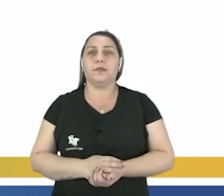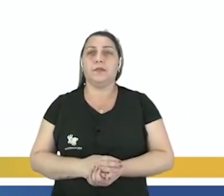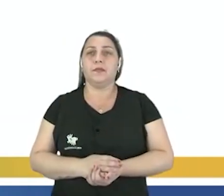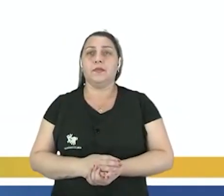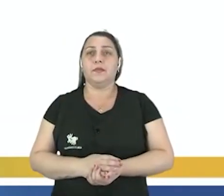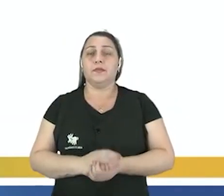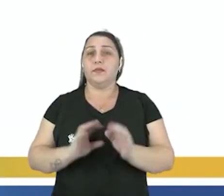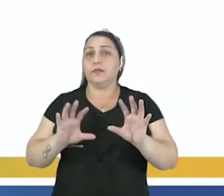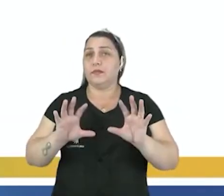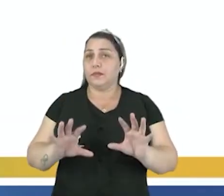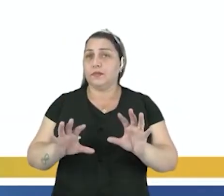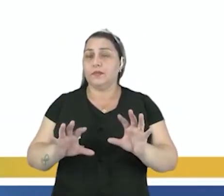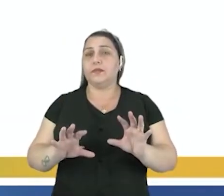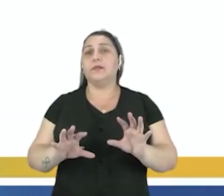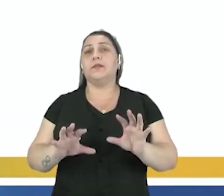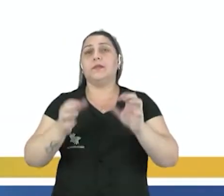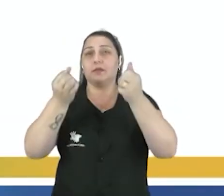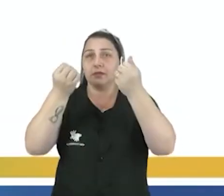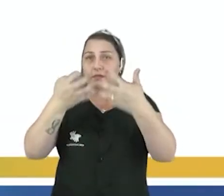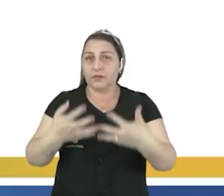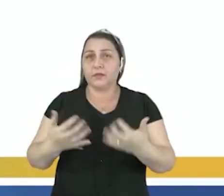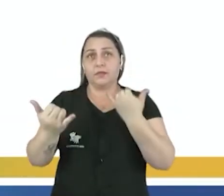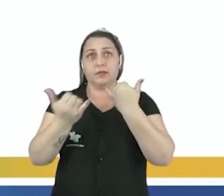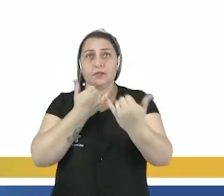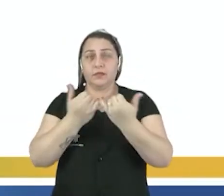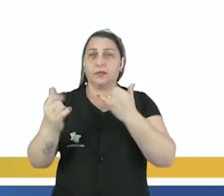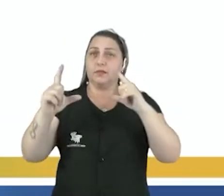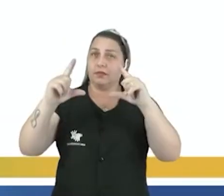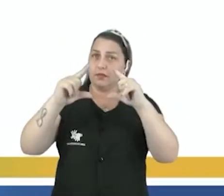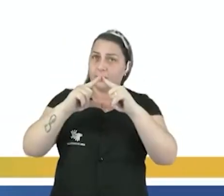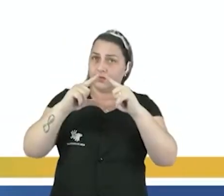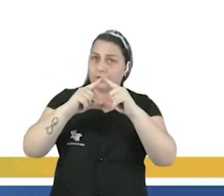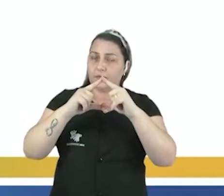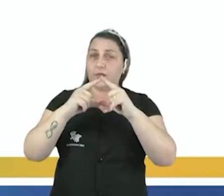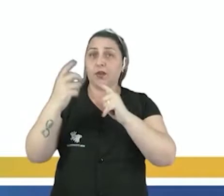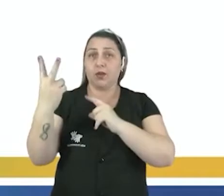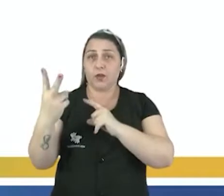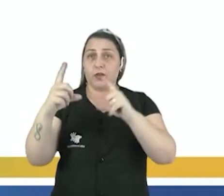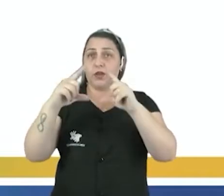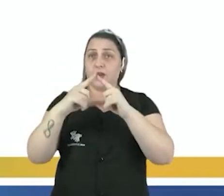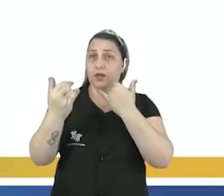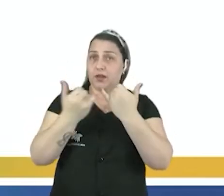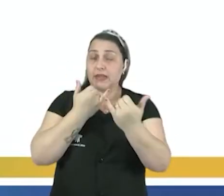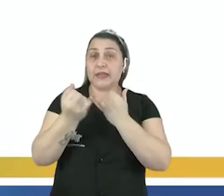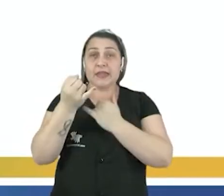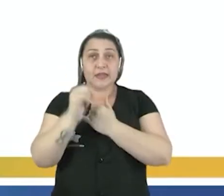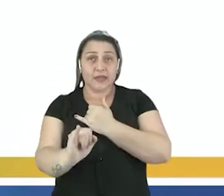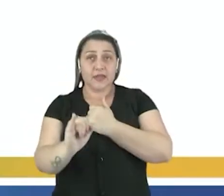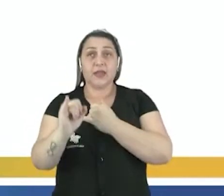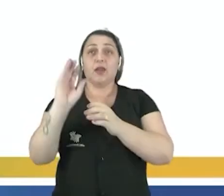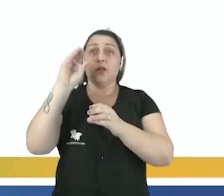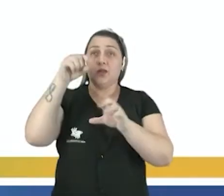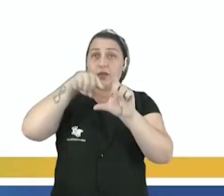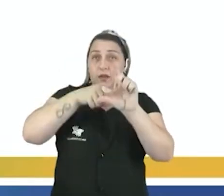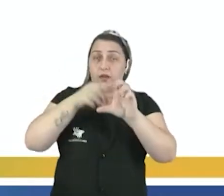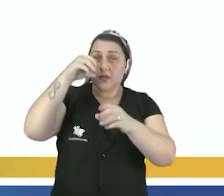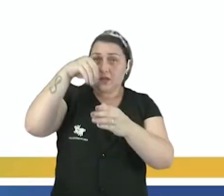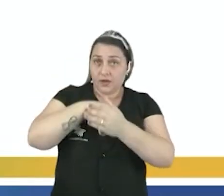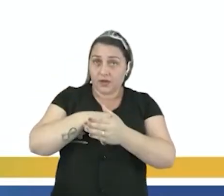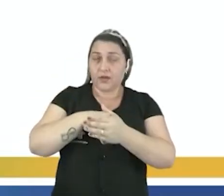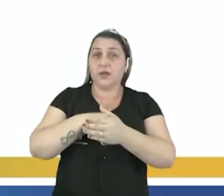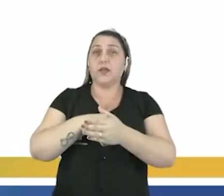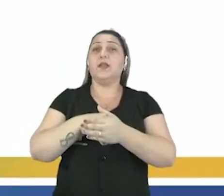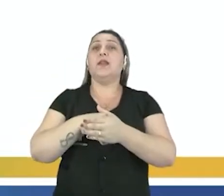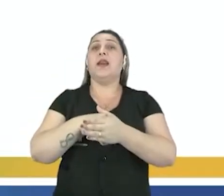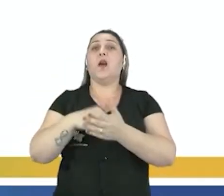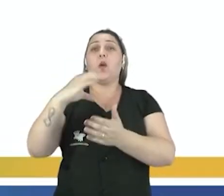Da mesma forma, eu vou definir a semelhança entre triângulos. Eu vou dizer que dois triângulos são semelhantes se os ângulos internos correspondentes